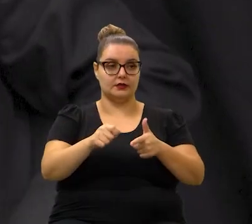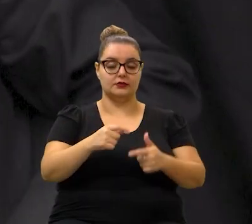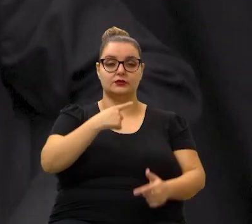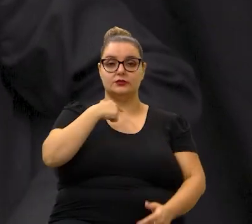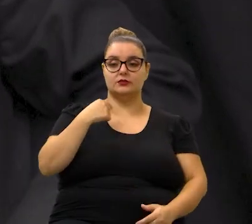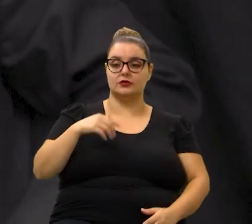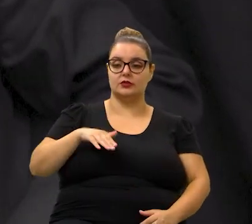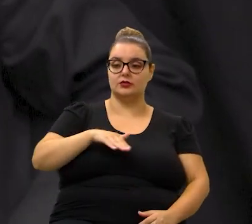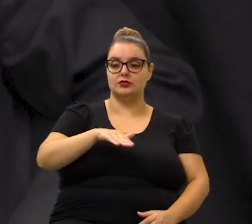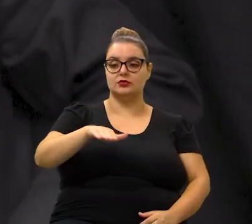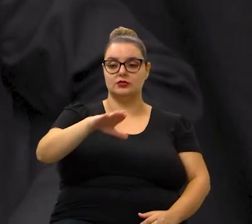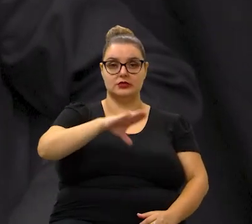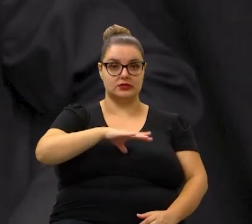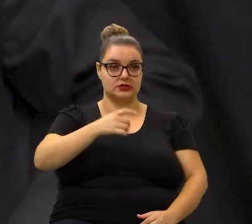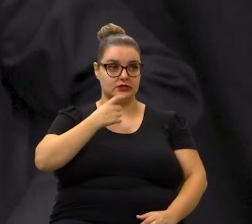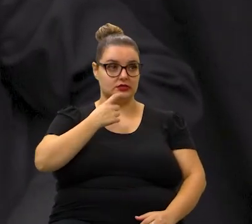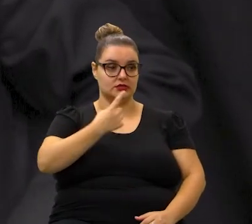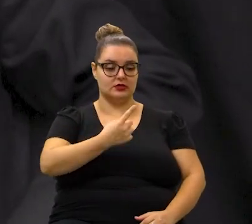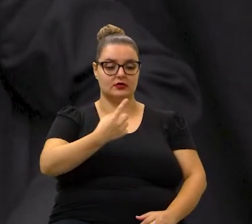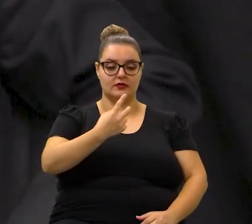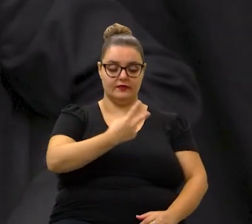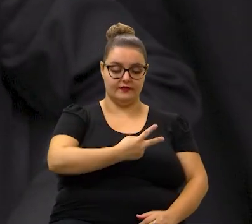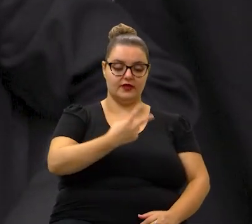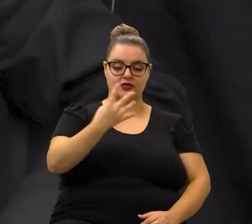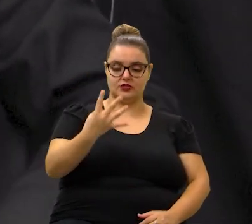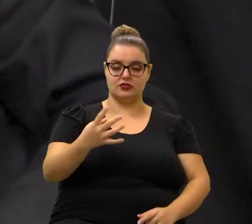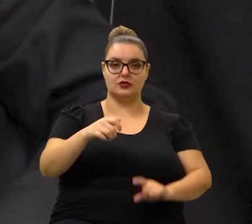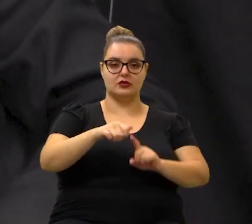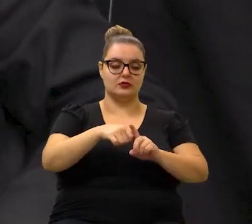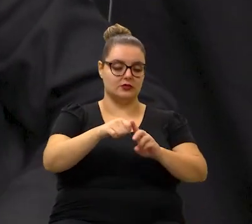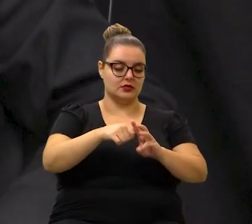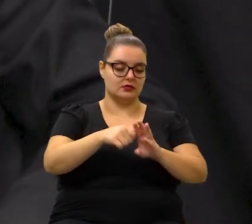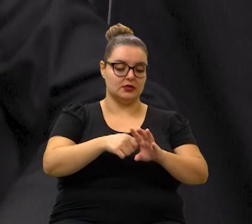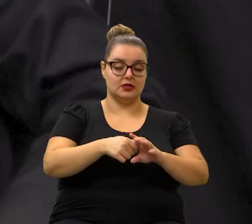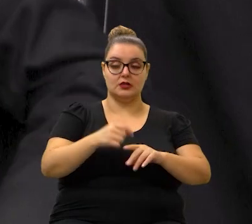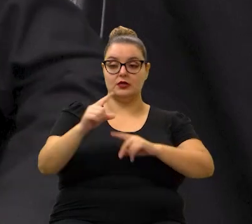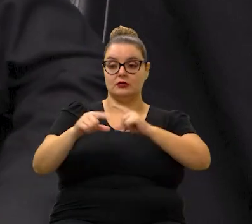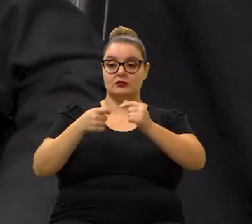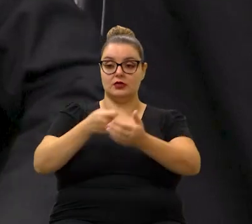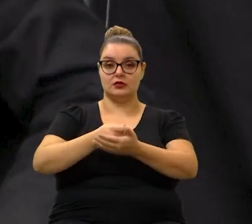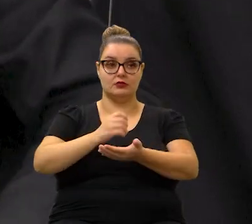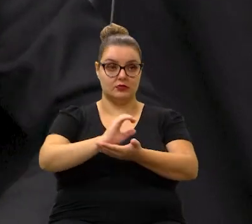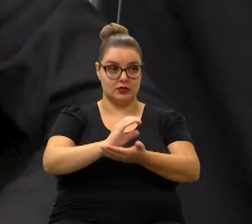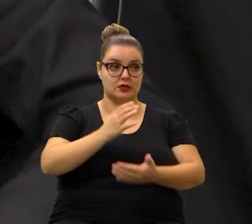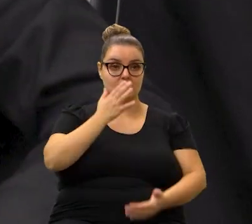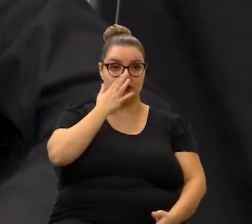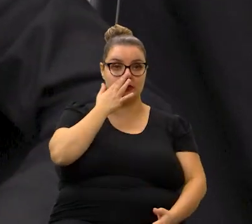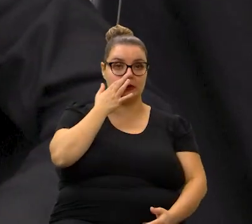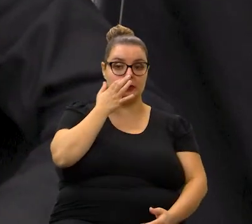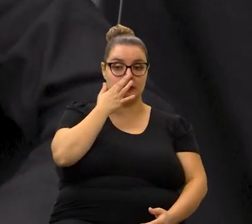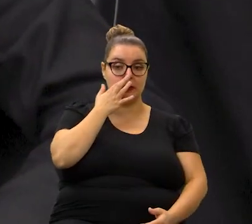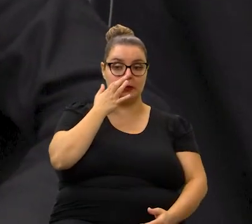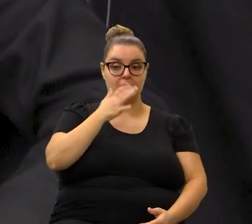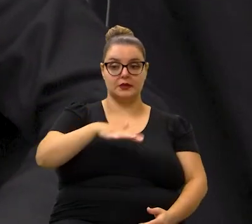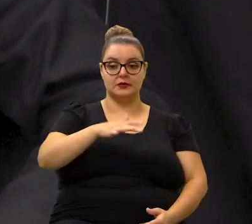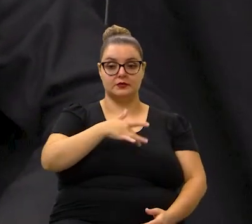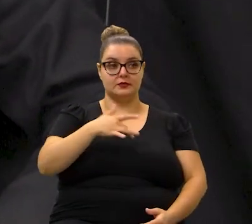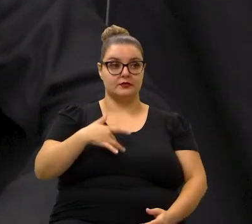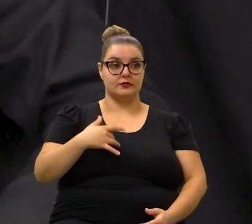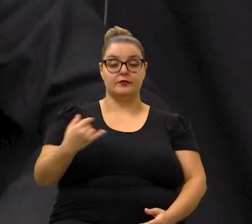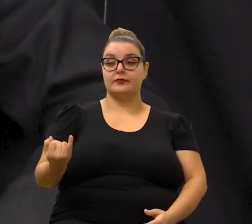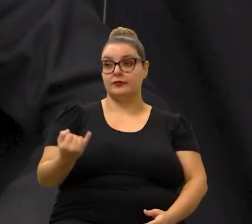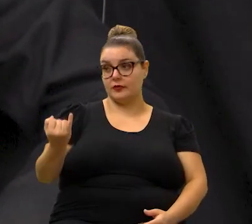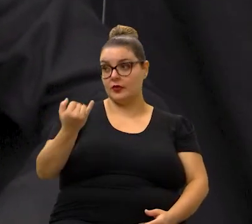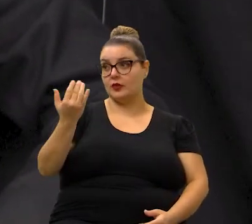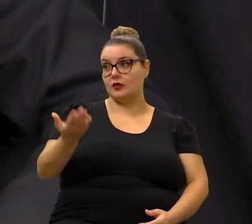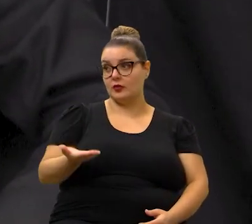aí que elas vão rodar em Campinas 24 meses quer dizer eu destinei em uma uma Emenda na área da saúde muito